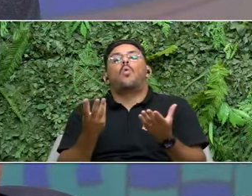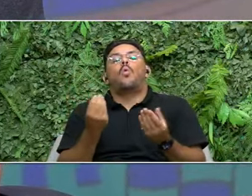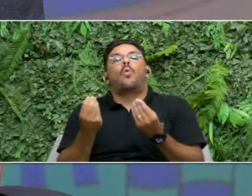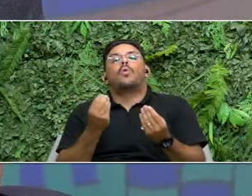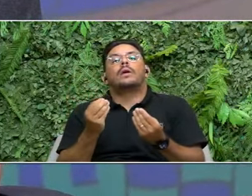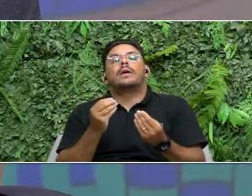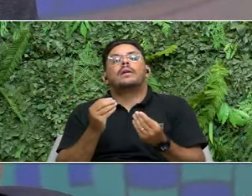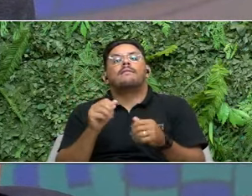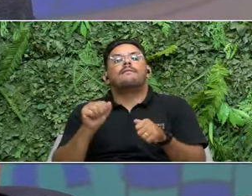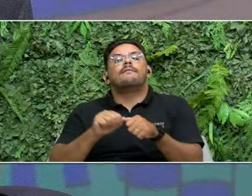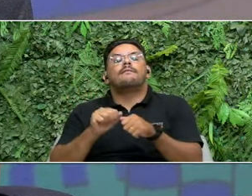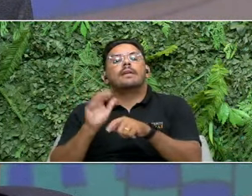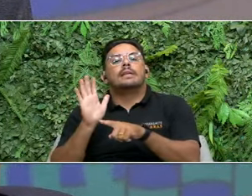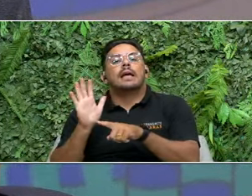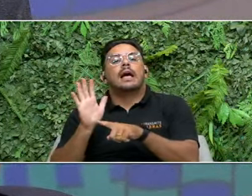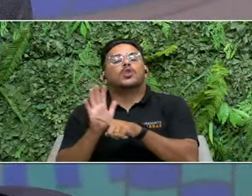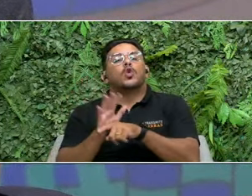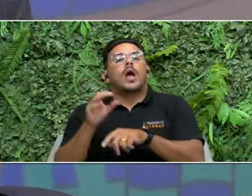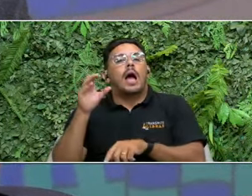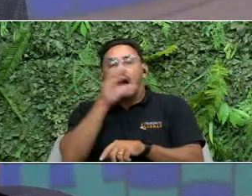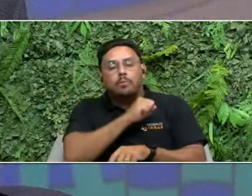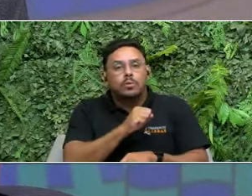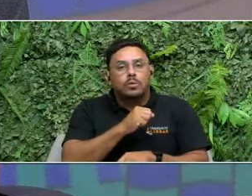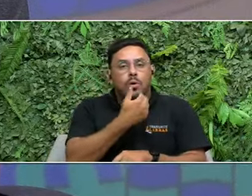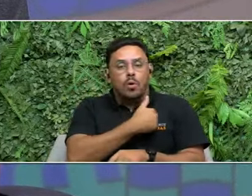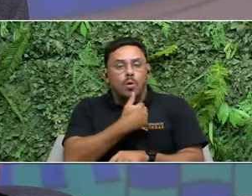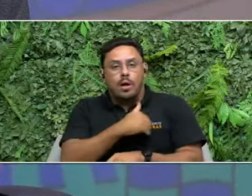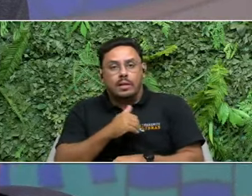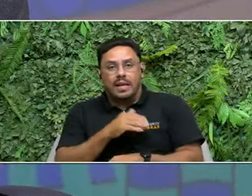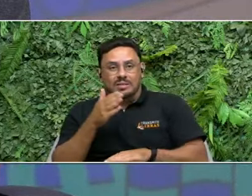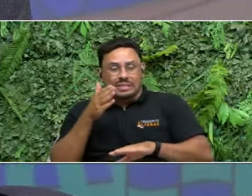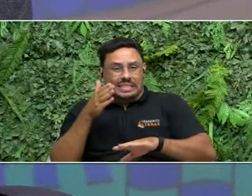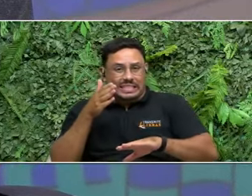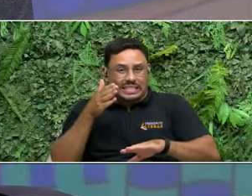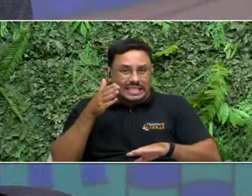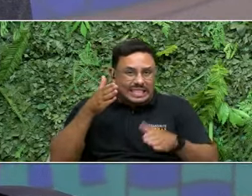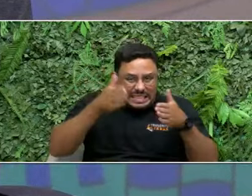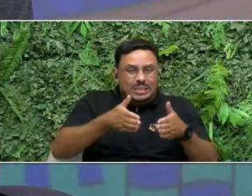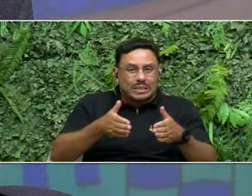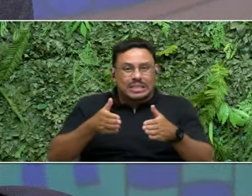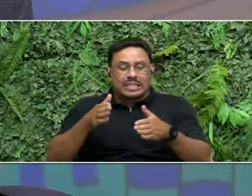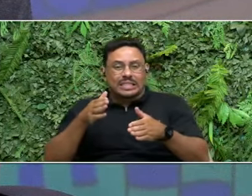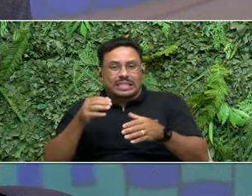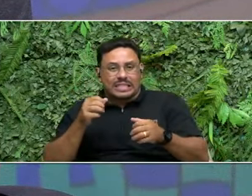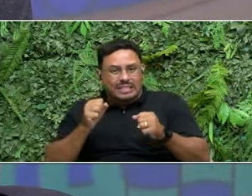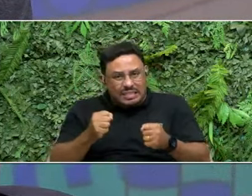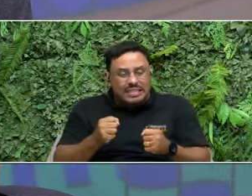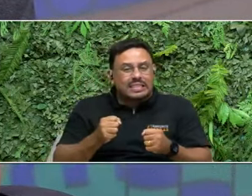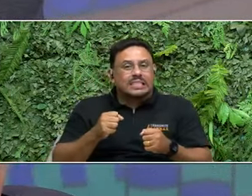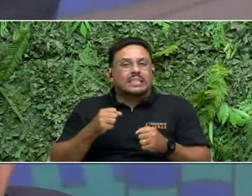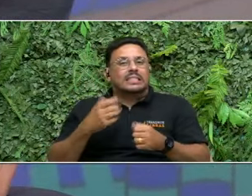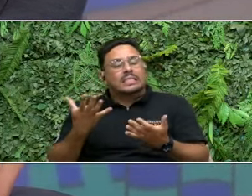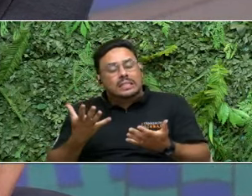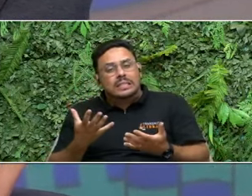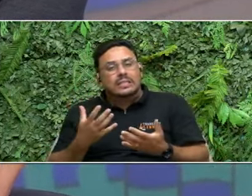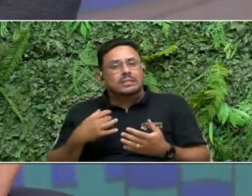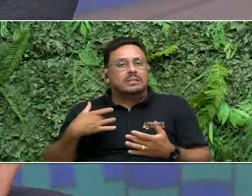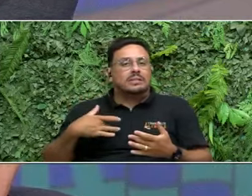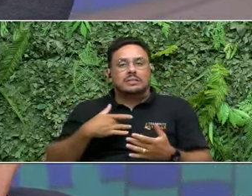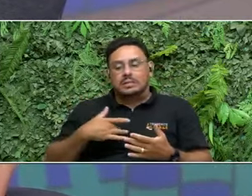acelerou o jogo o Atlético foi para cima e não deixou espaço pro Cruzeiro é isso é isso